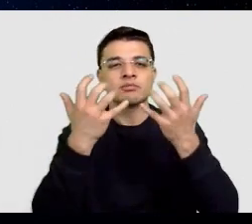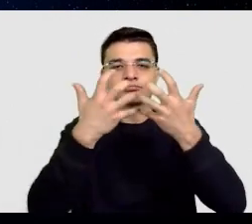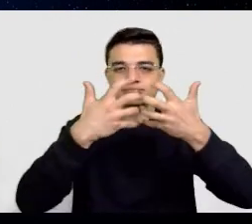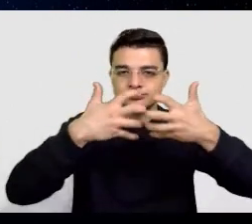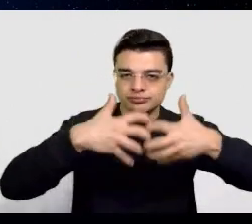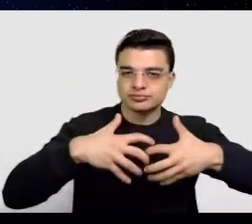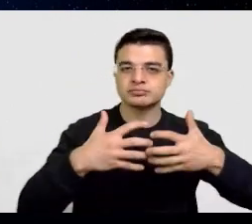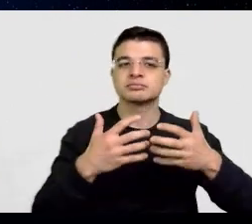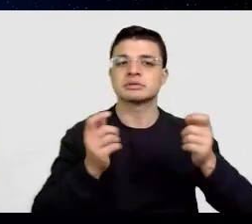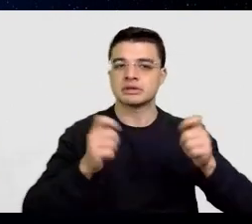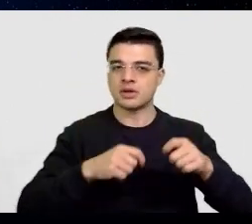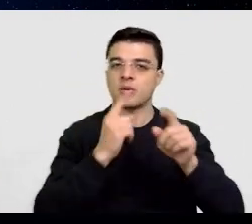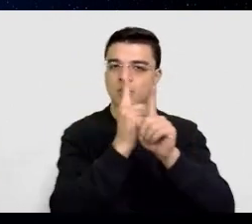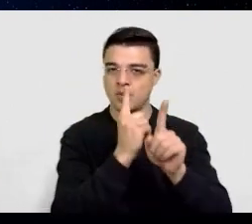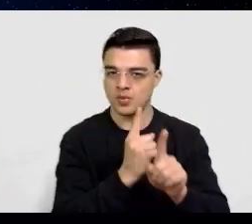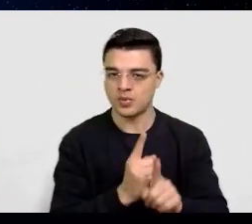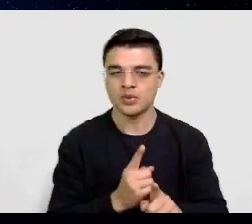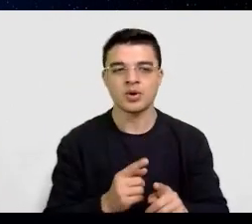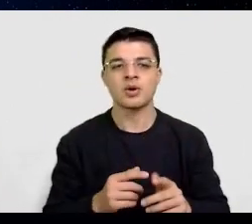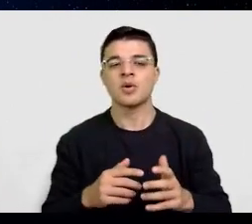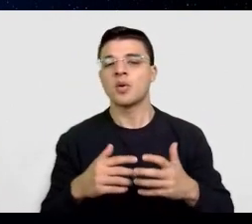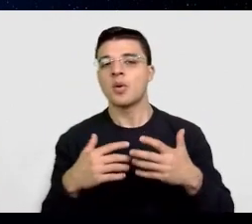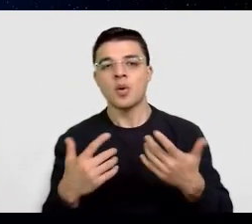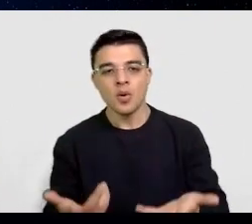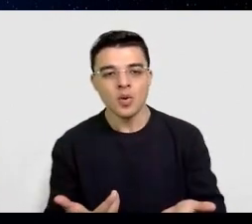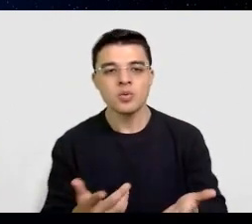executar requisições de serviços que não deveriam estar expostos.